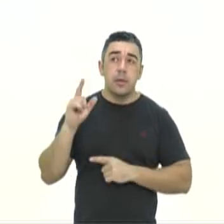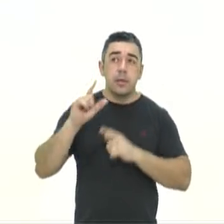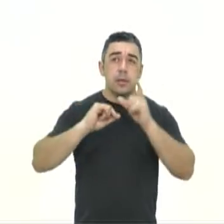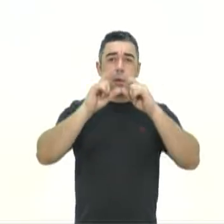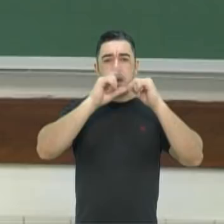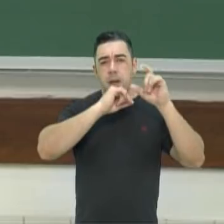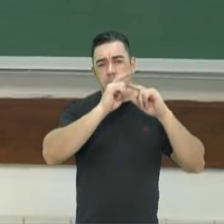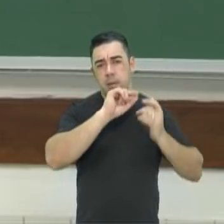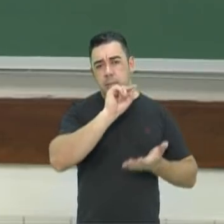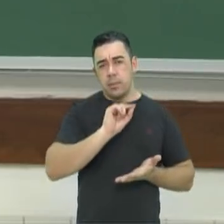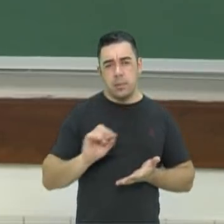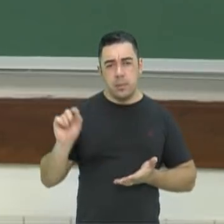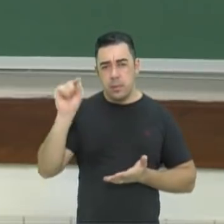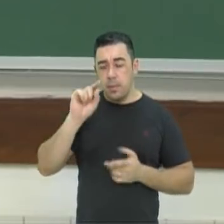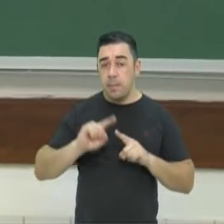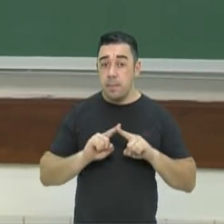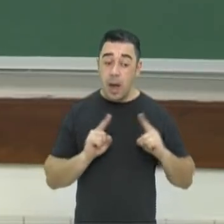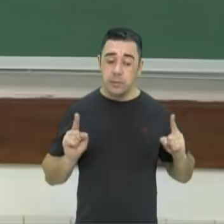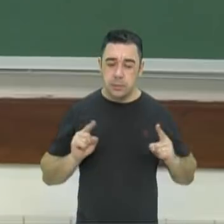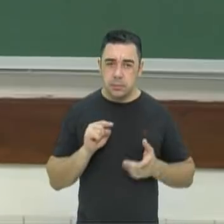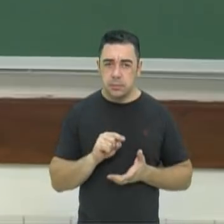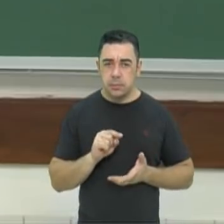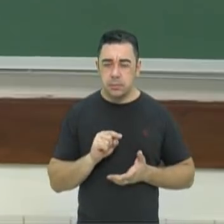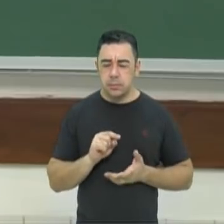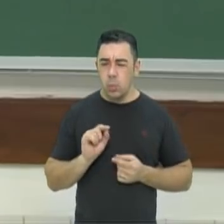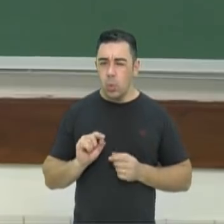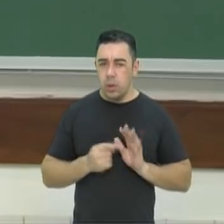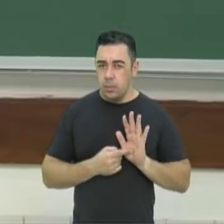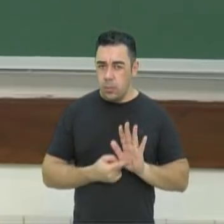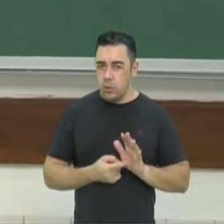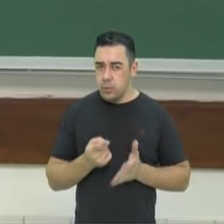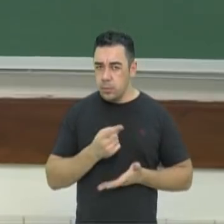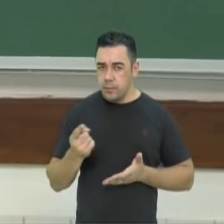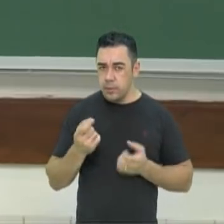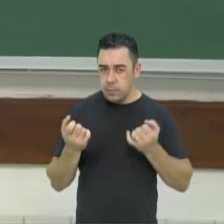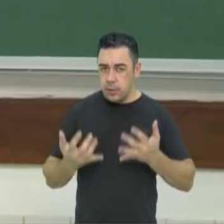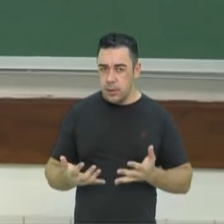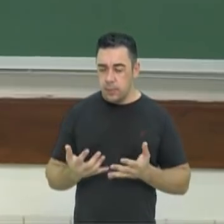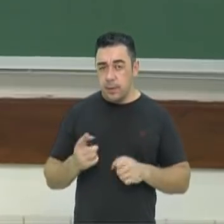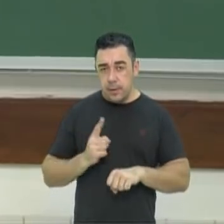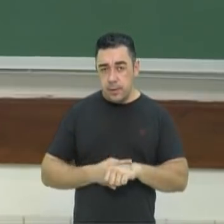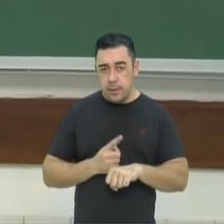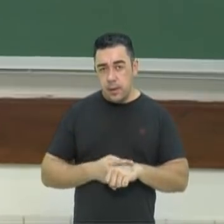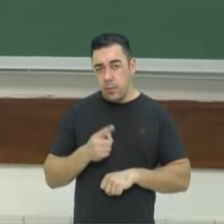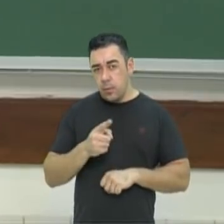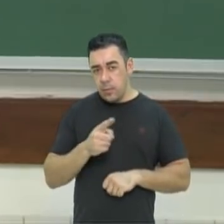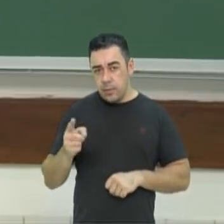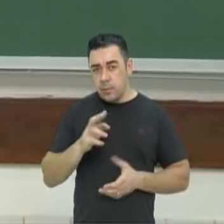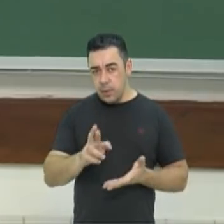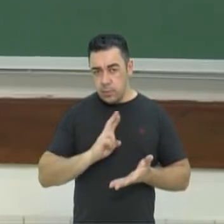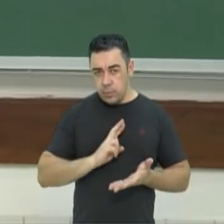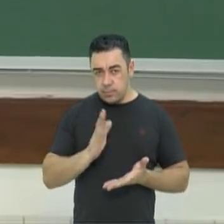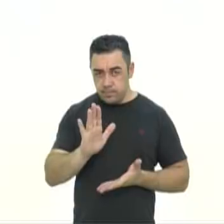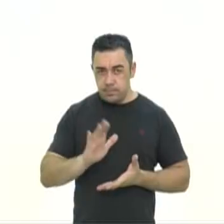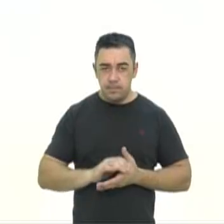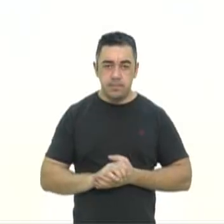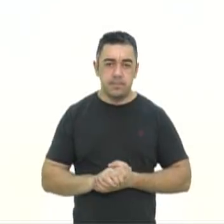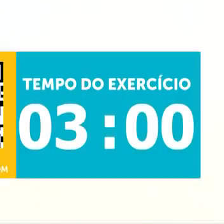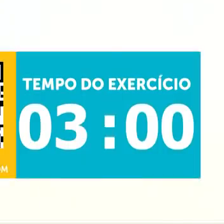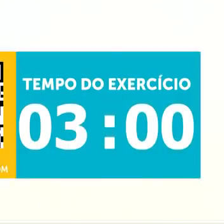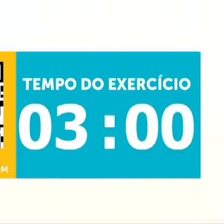as estrelas. Nós temos esse mas aí, que pode dar uma indicação para você explicar. Vou dar um tempo para você fazer isso e eu já volto.